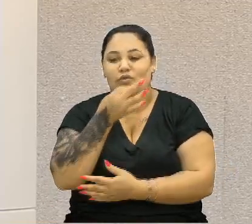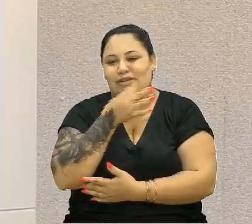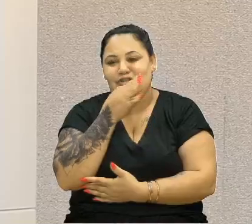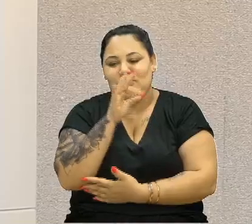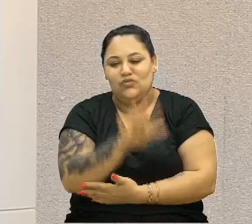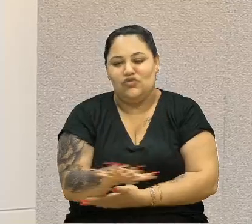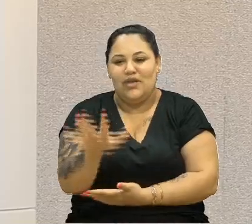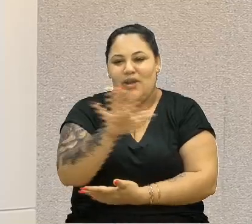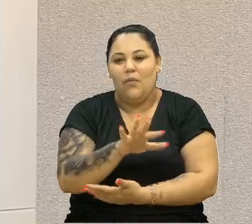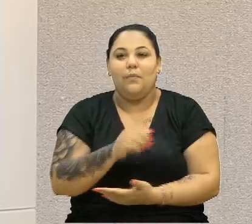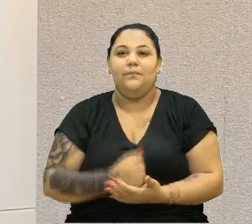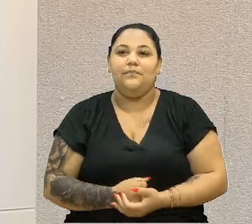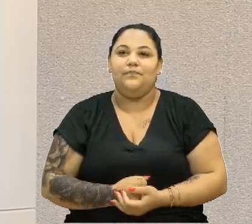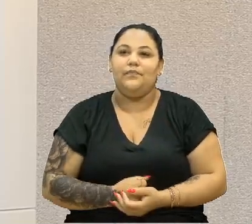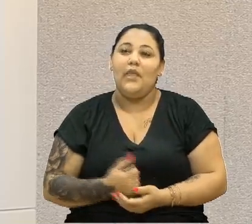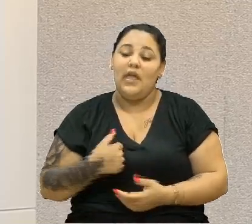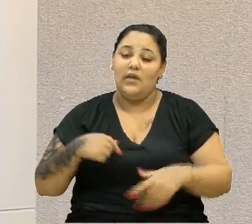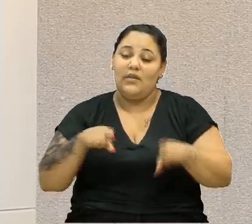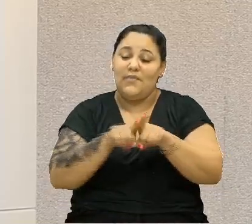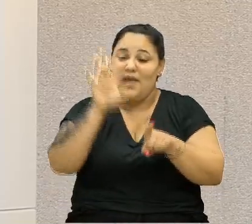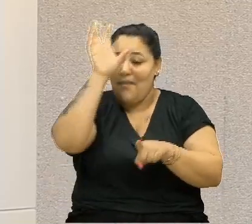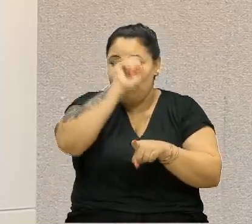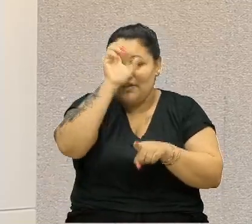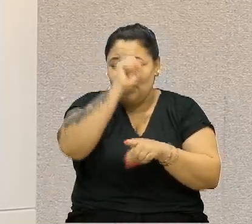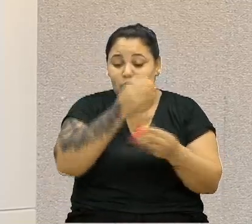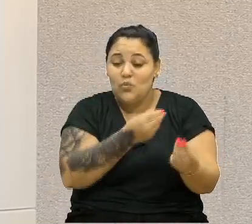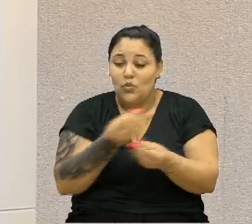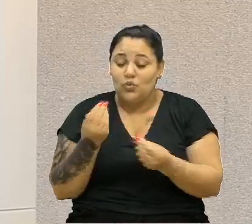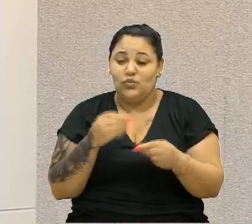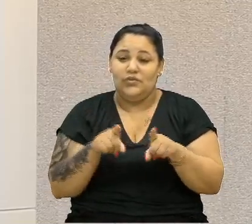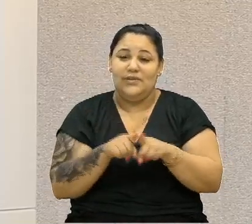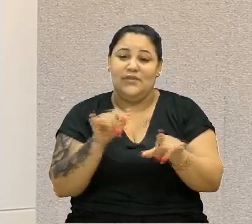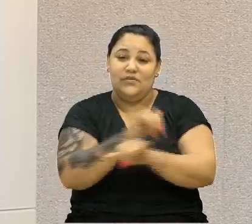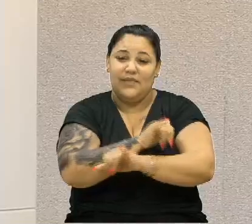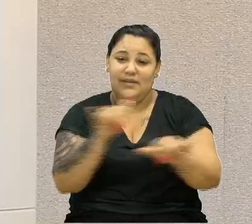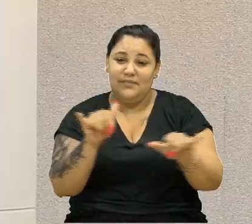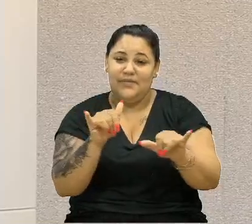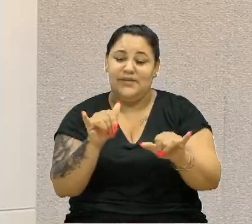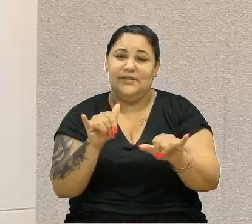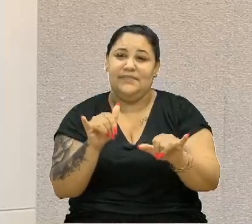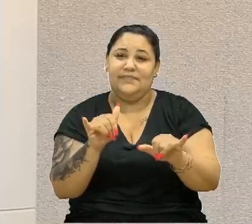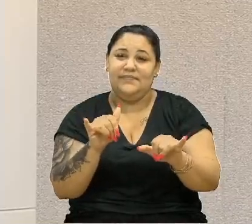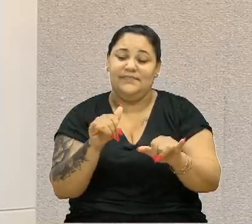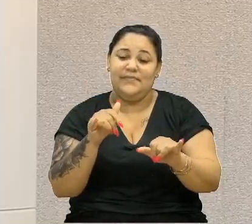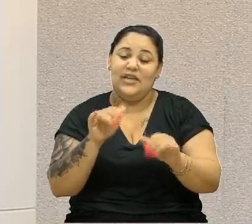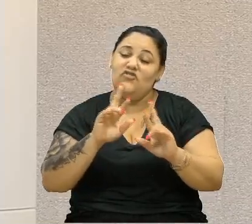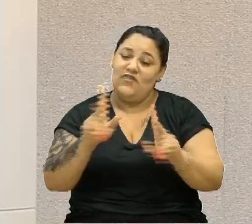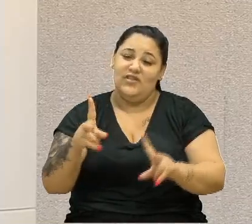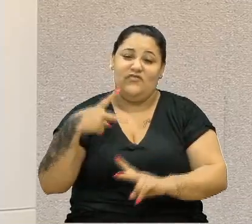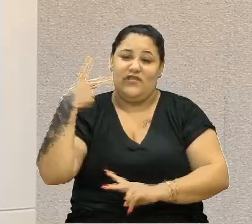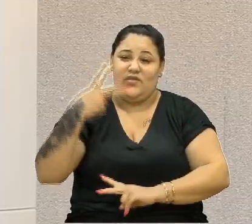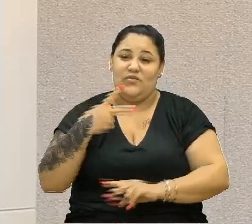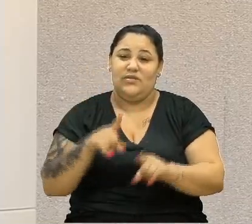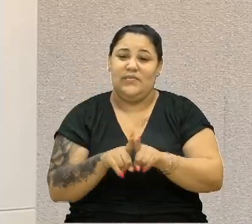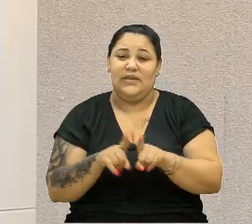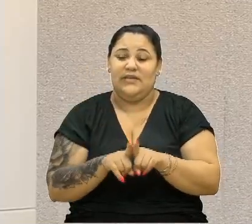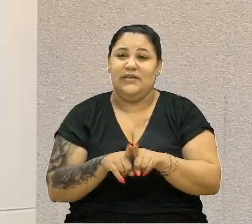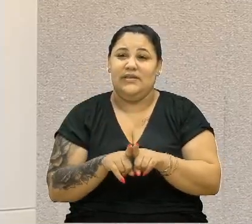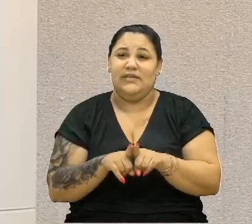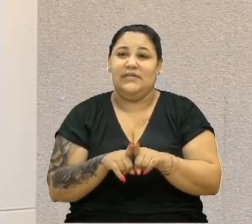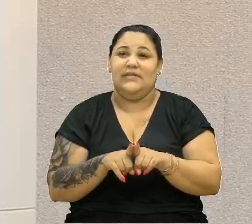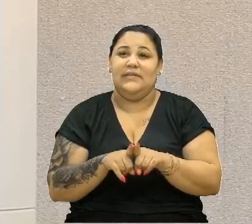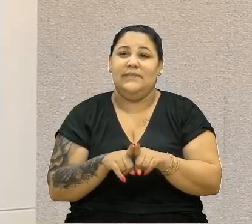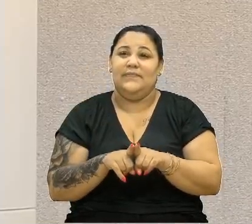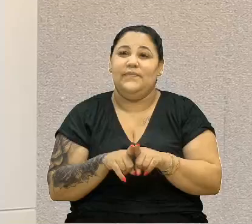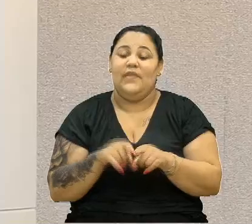todo. Também aprendi muito numa campanha majoritária, que é bem diferente de uma campanha de vereador. Acabamos sendo